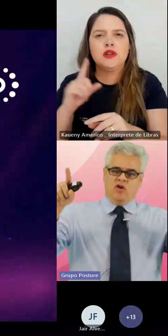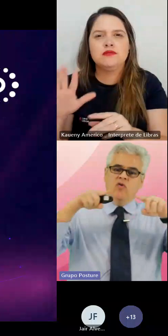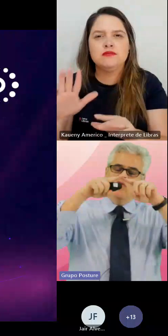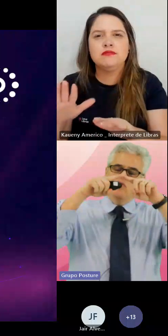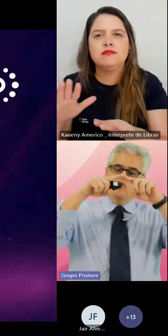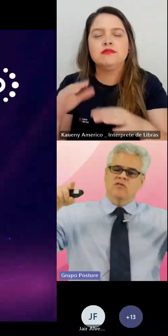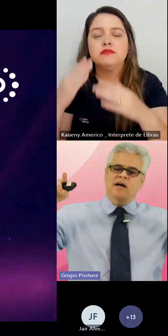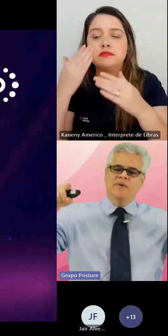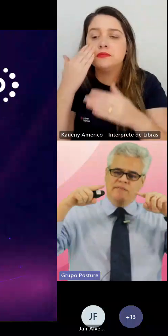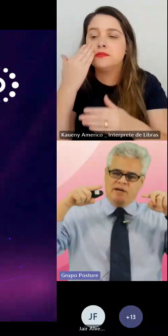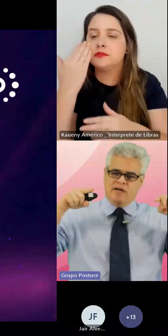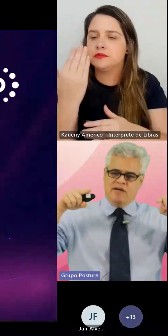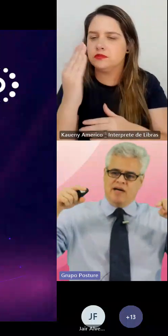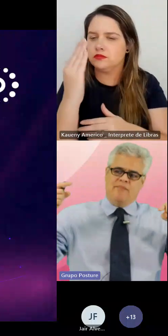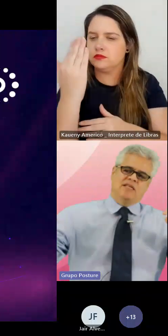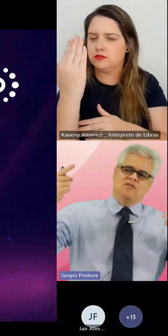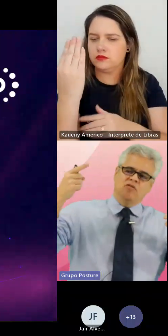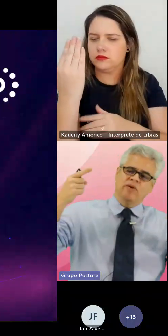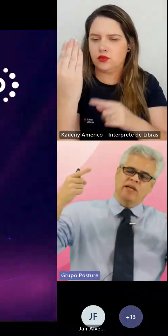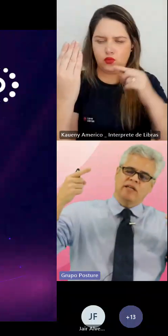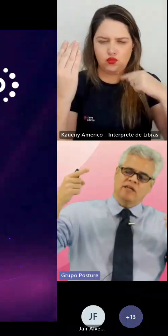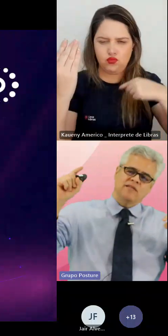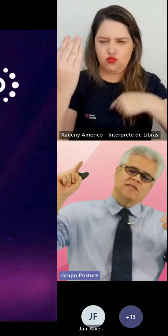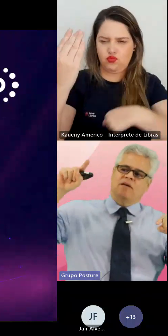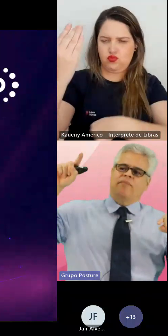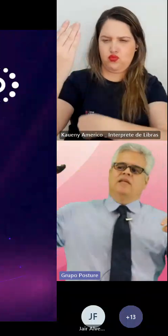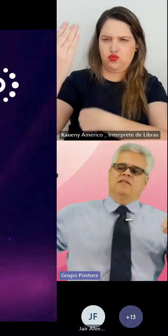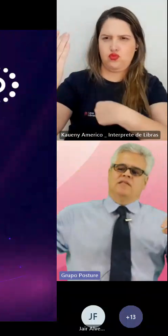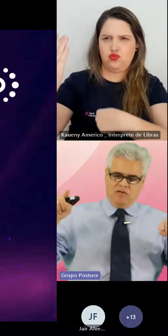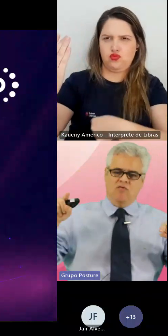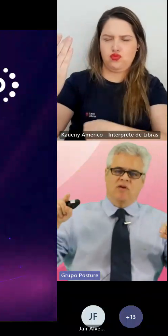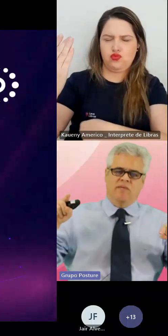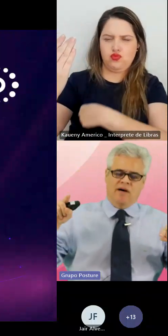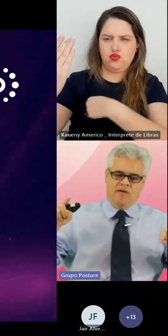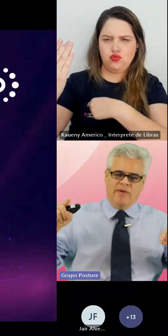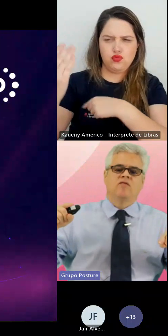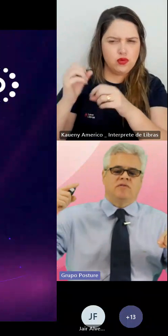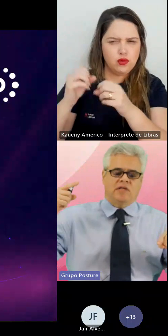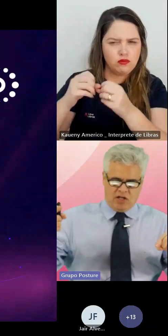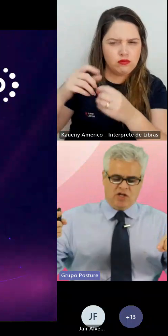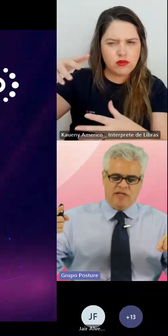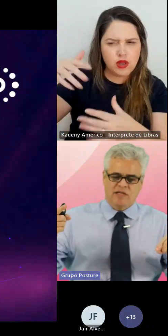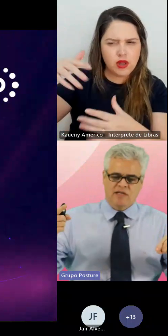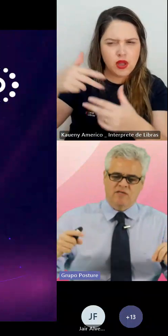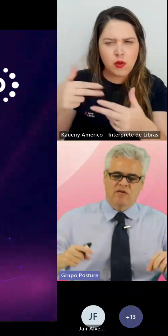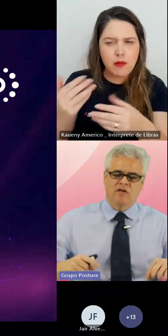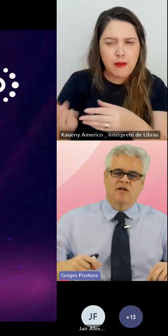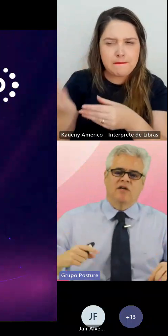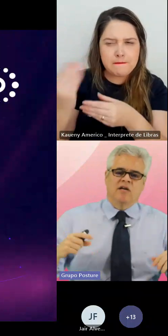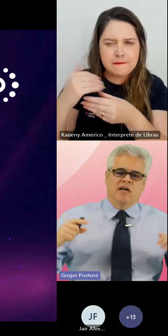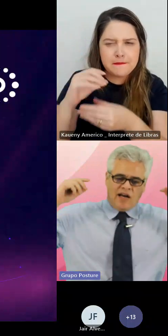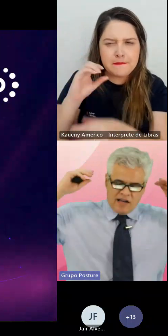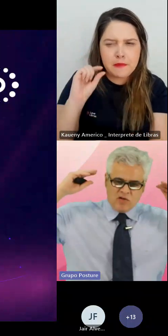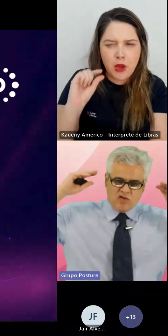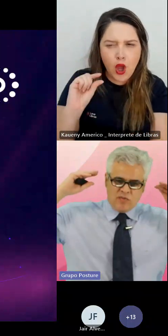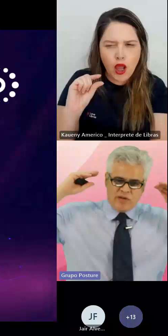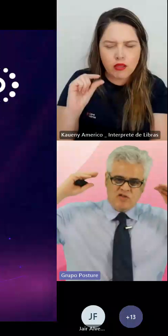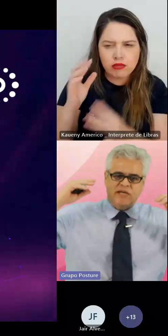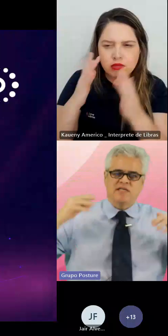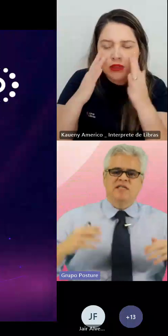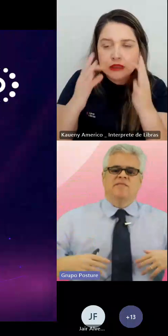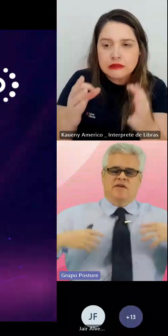olhou o contorno da mama, apareceu alguma retração, apareceu algum abaulamento, tem que chamar atenção. Pôs o